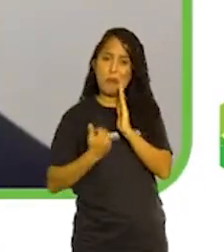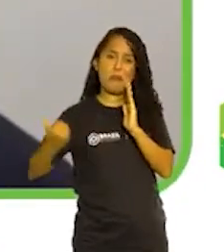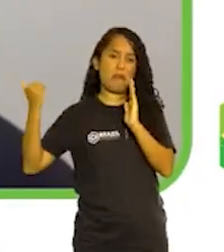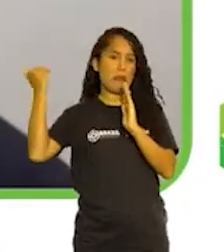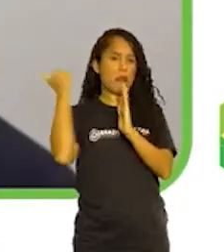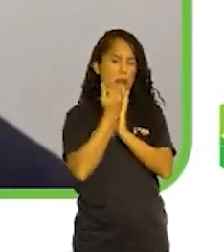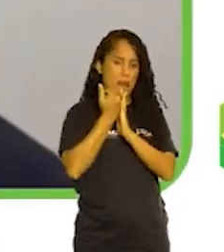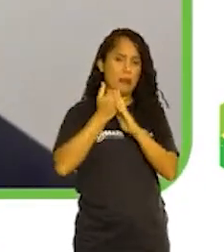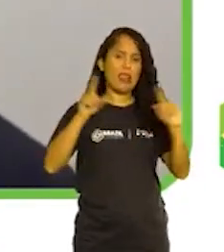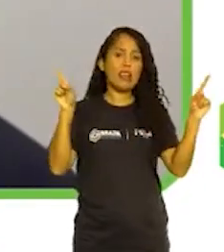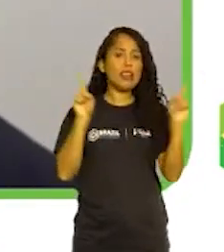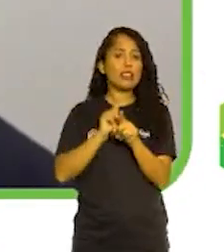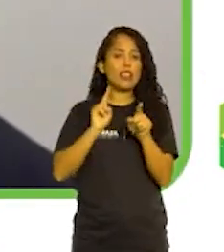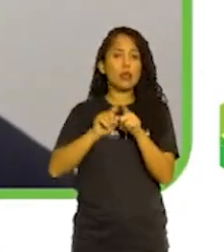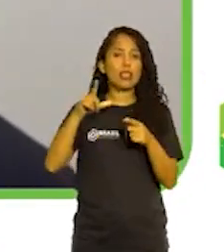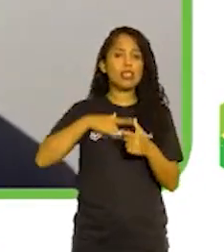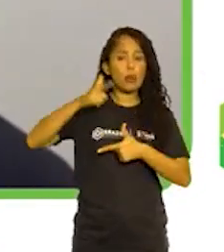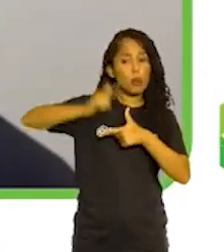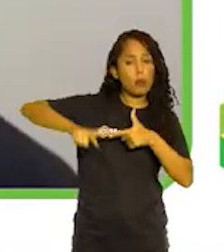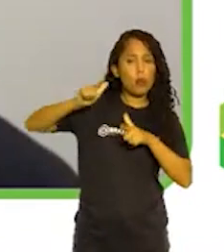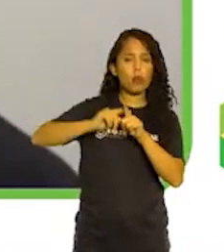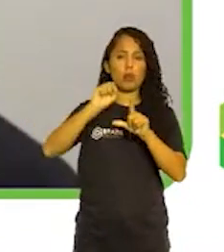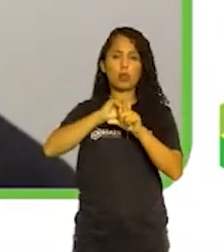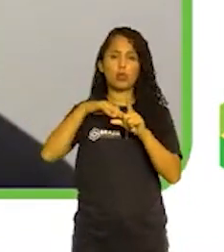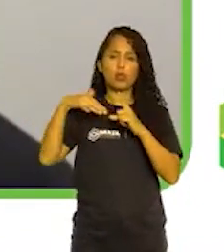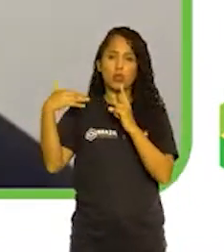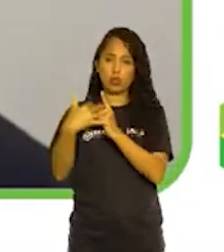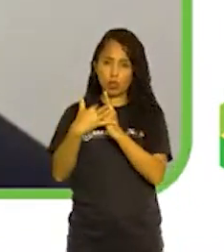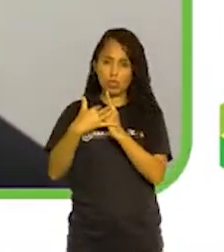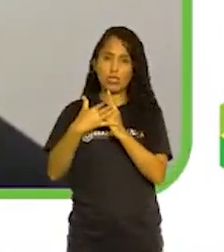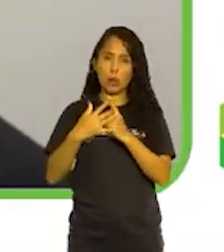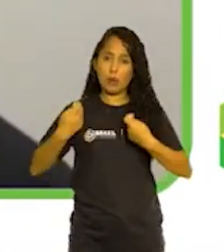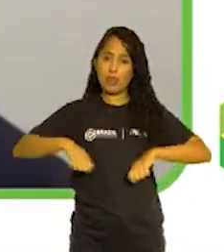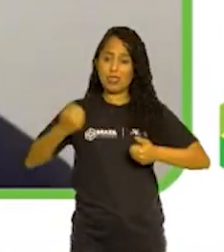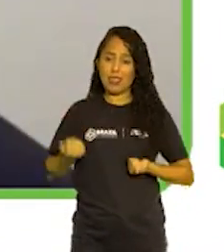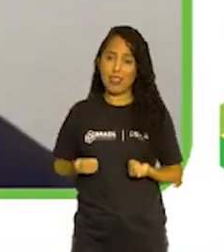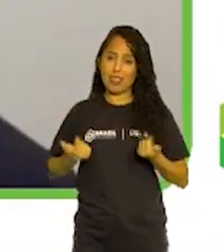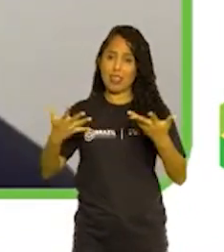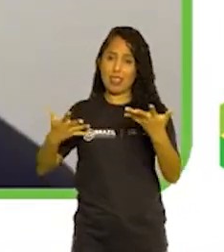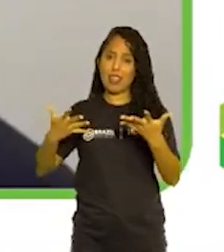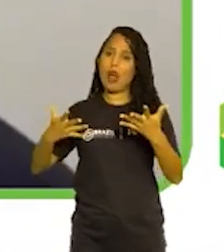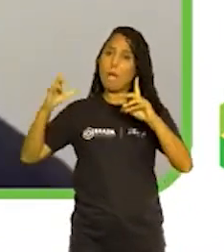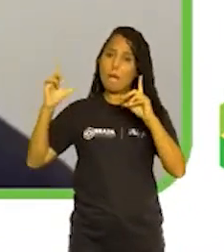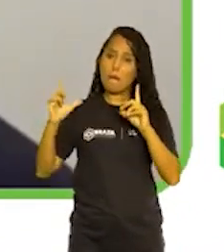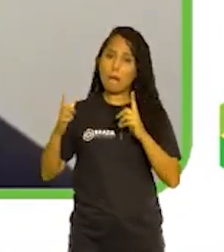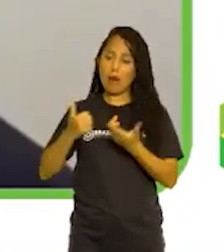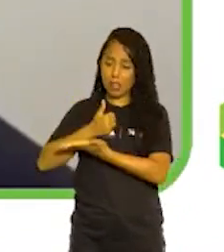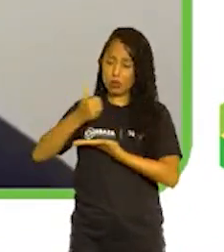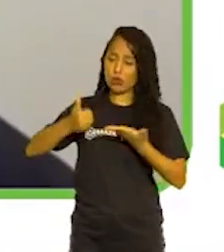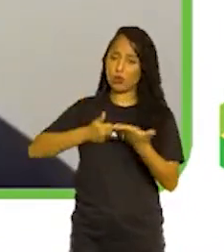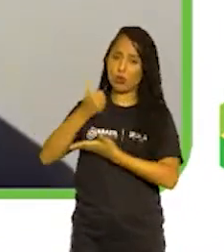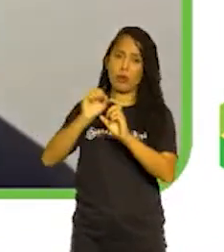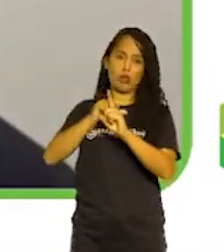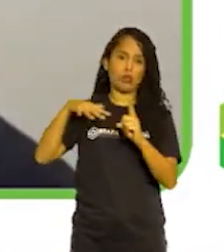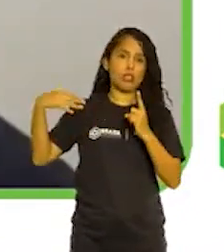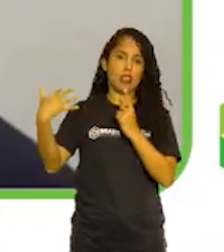para garantir o mínimo para grande parte da população do nosso país. Para